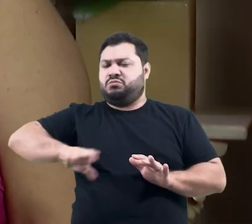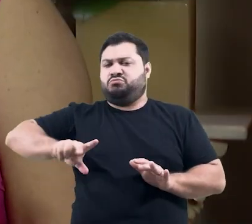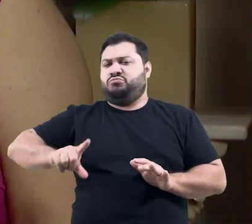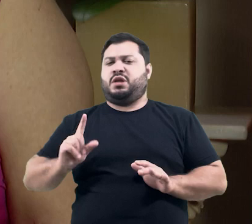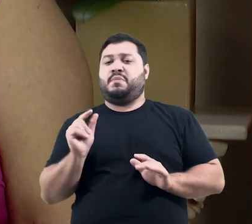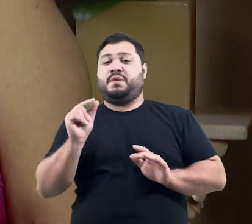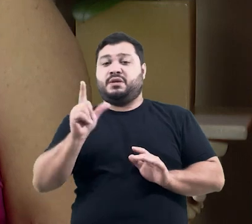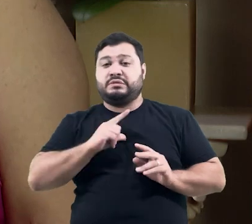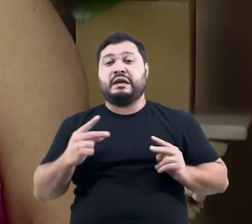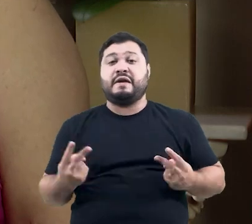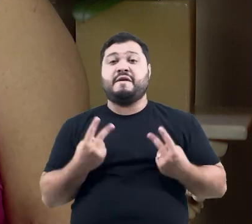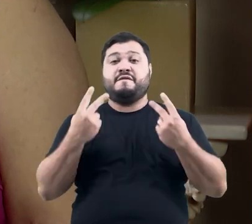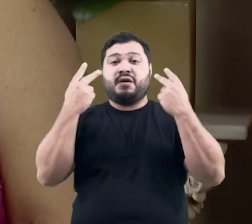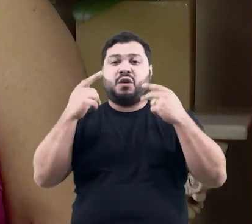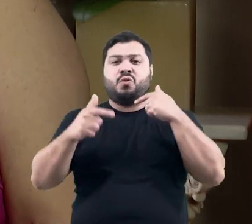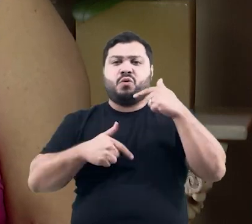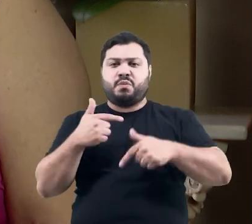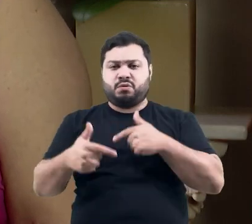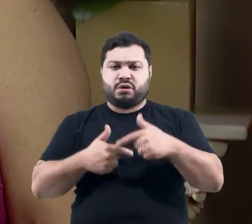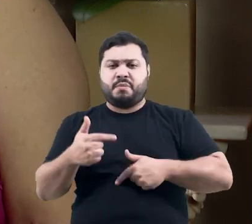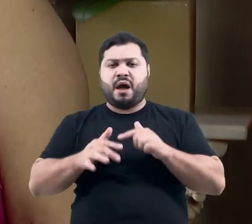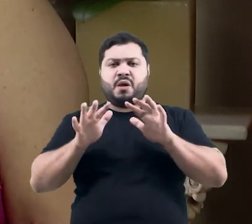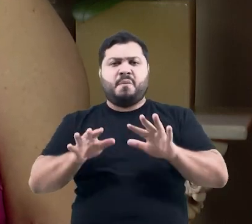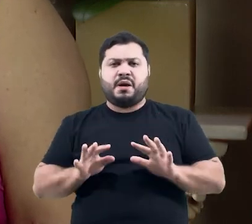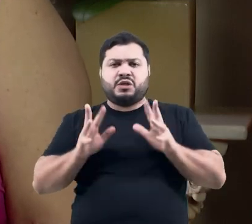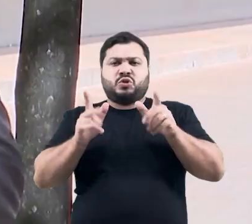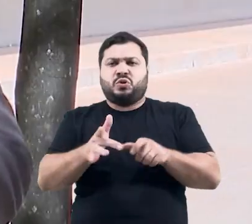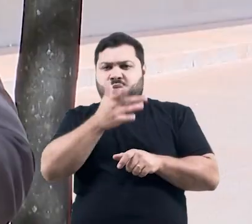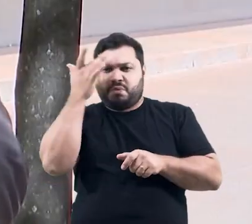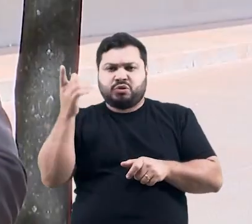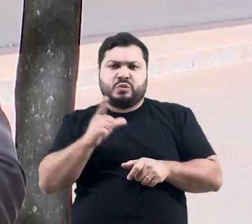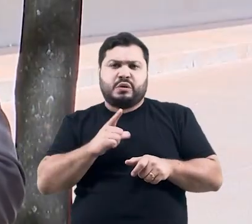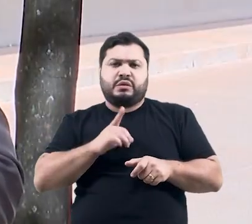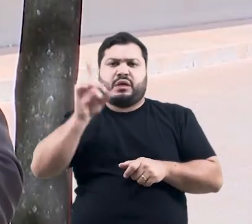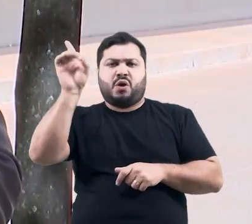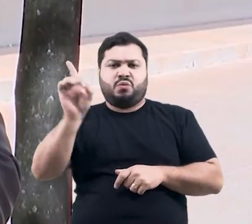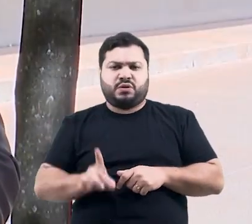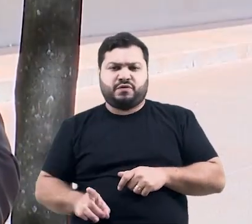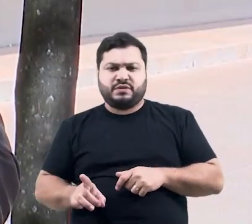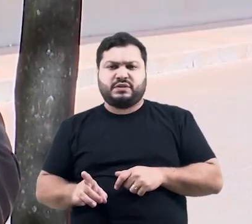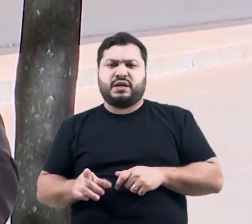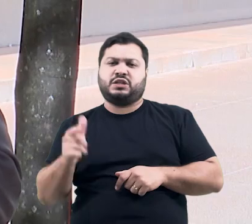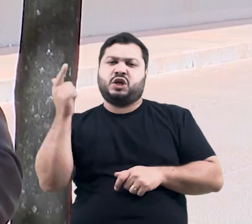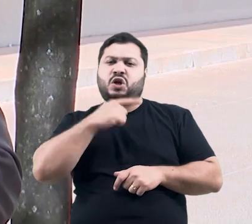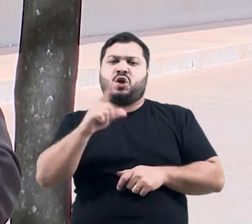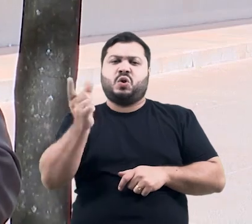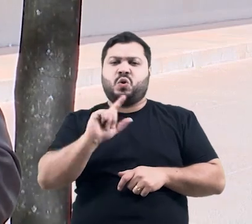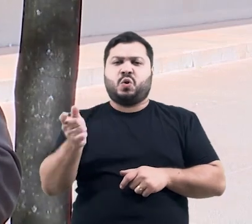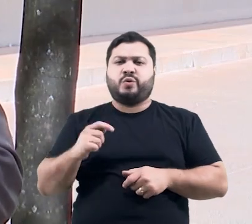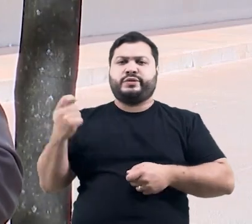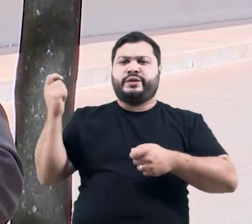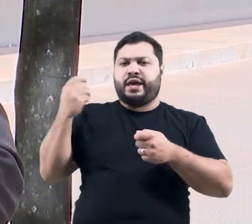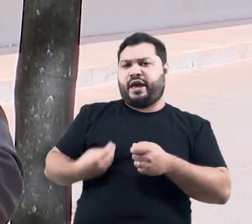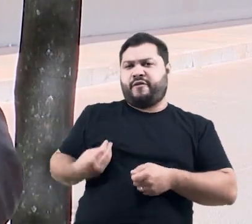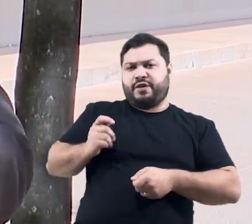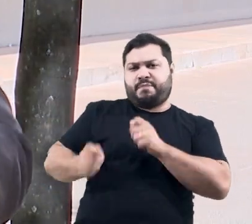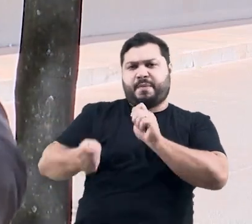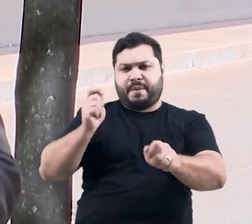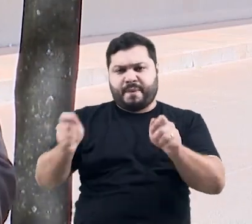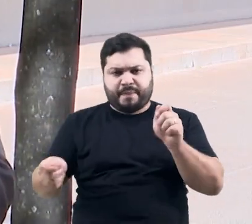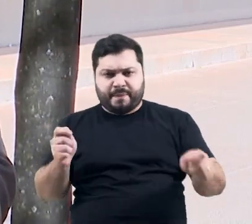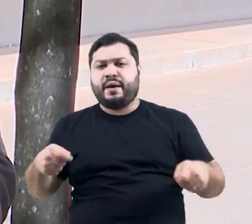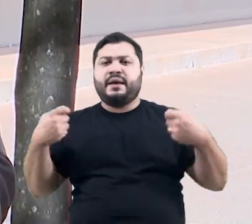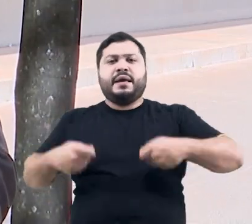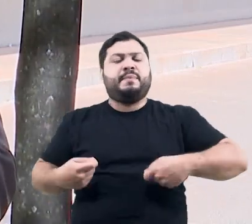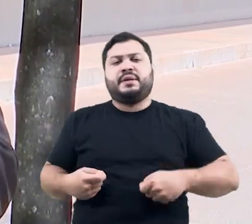importa não tem preço, tem o amor pelo trabalho. Mas nem toda pessoa com algum tipo de deficiência consegue se